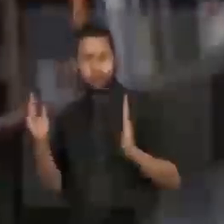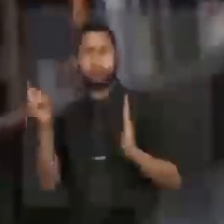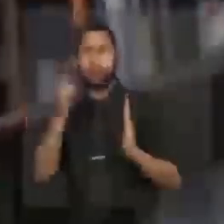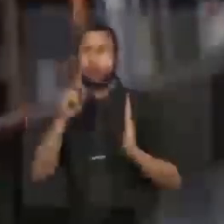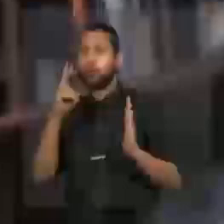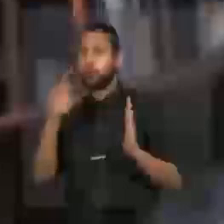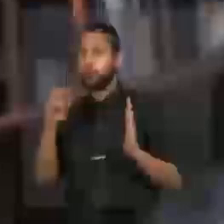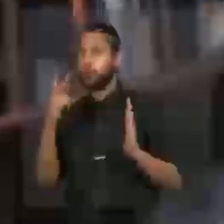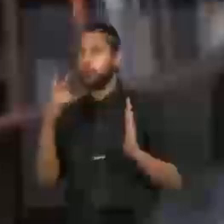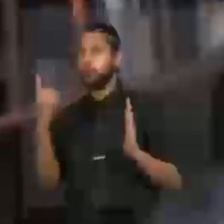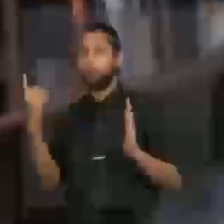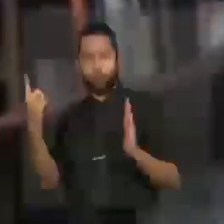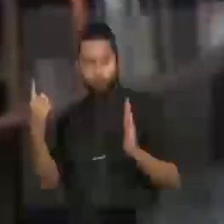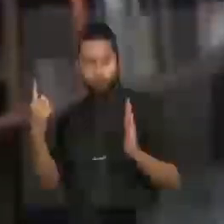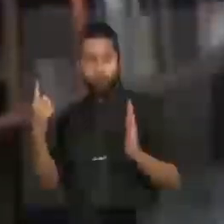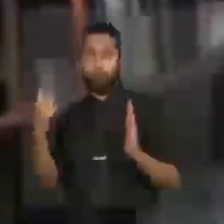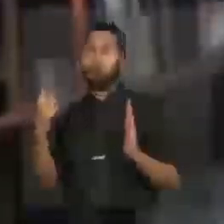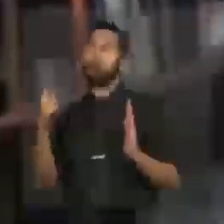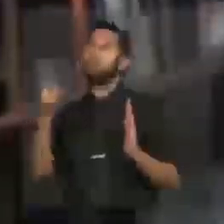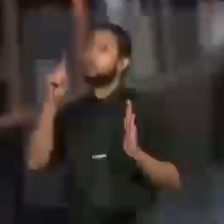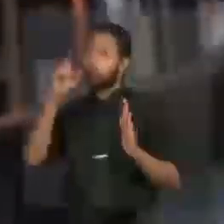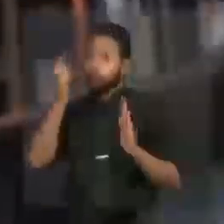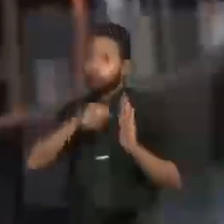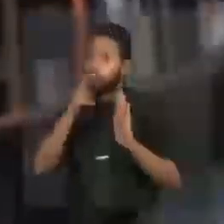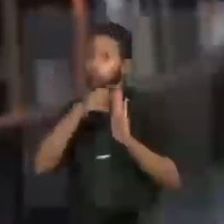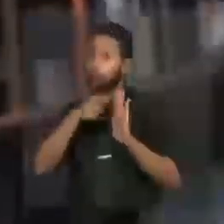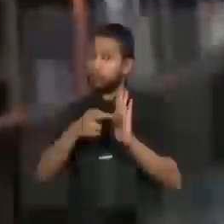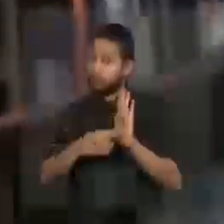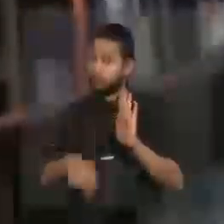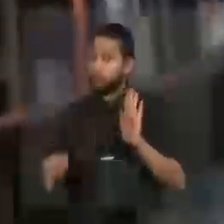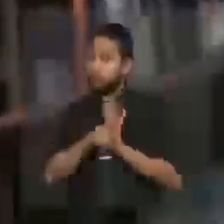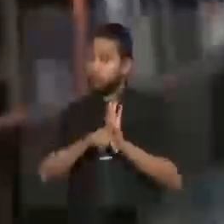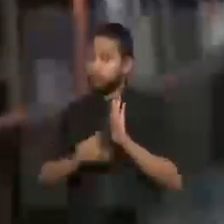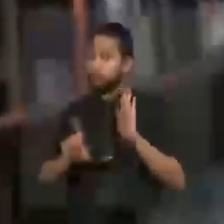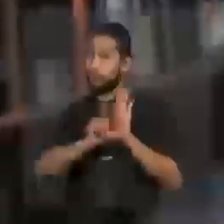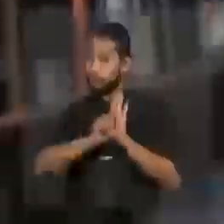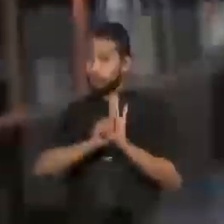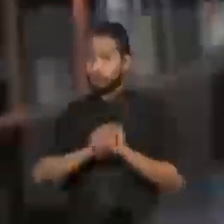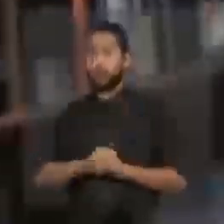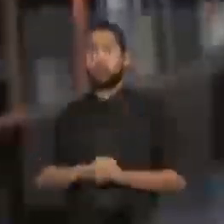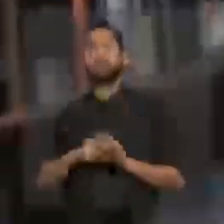de 2021, nos termos da regulamentação desta lei. E aí, aqui nos